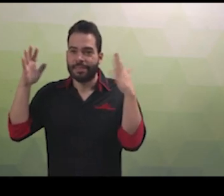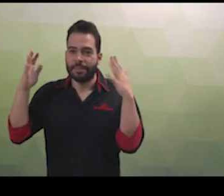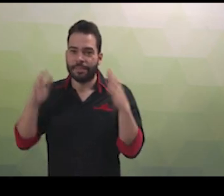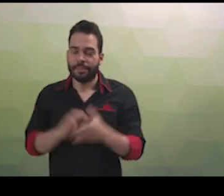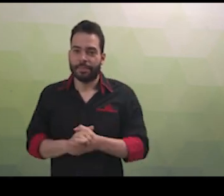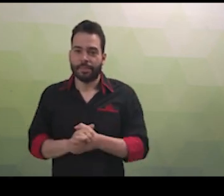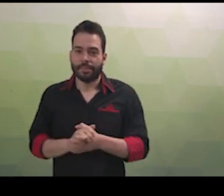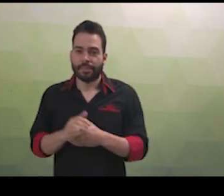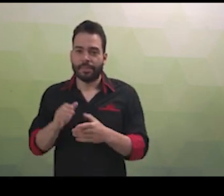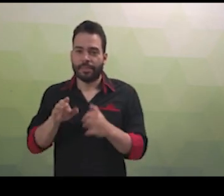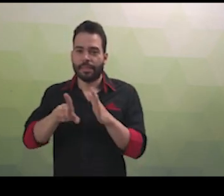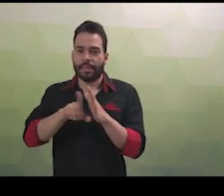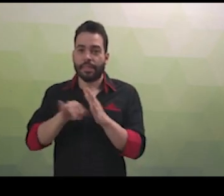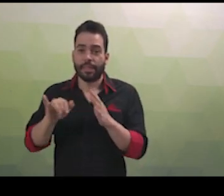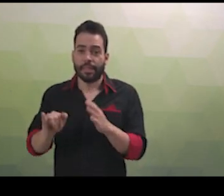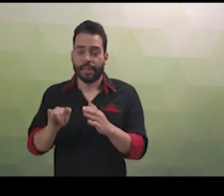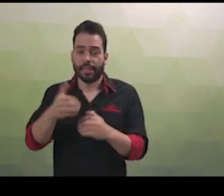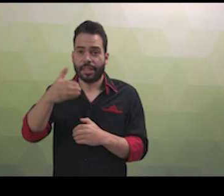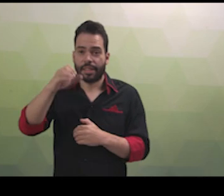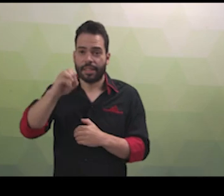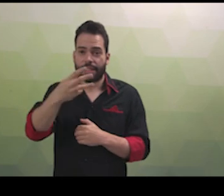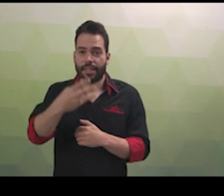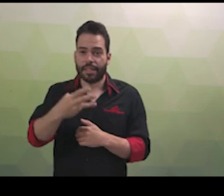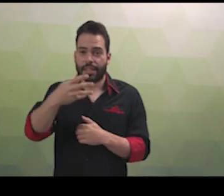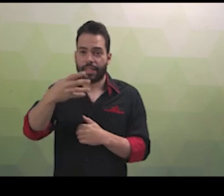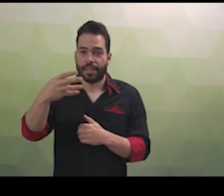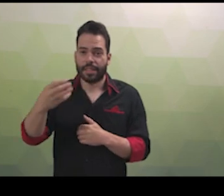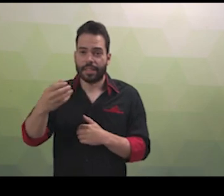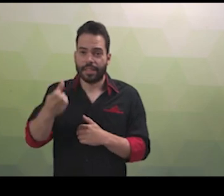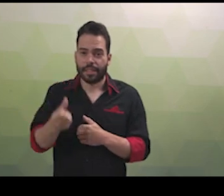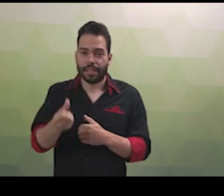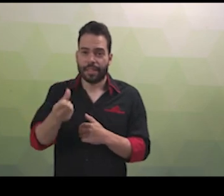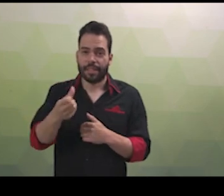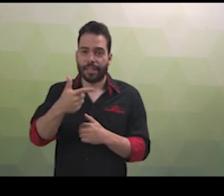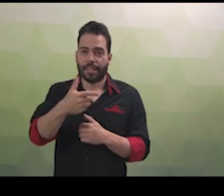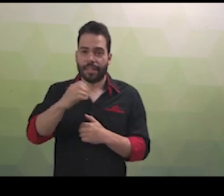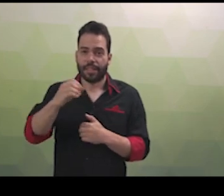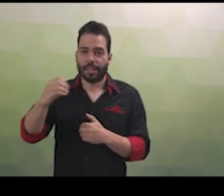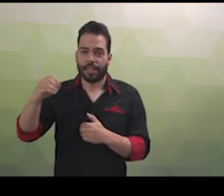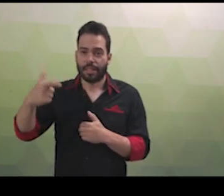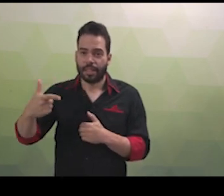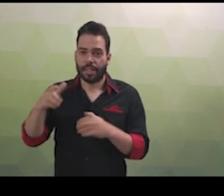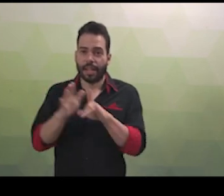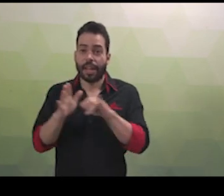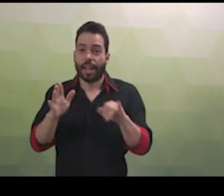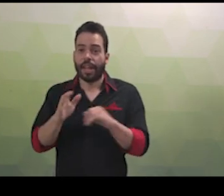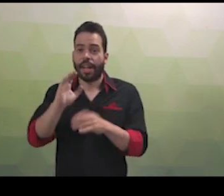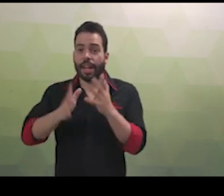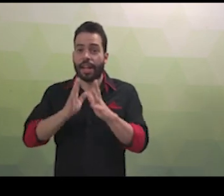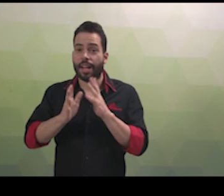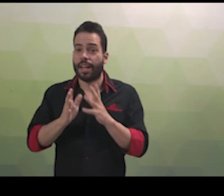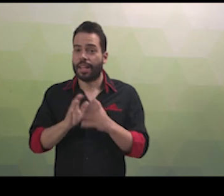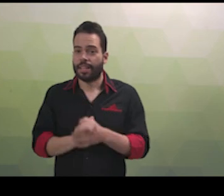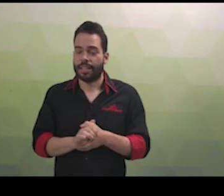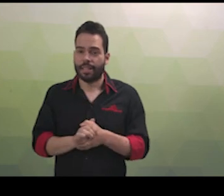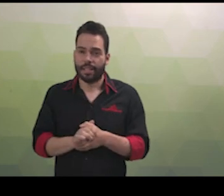forma. A Lei nº 10.436 de 2002, doravante chamada Lei de Libras,